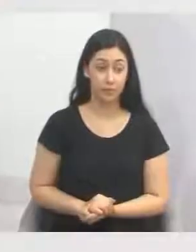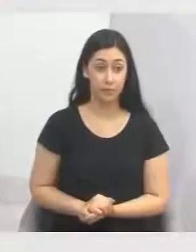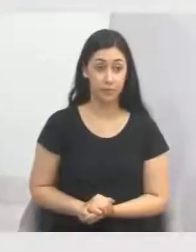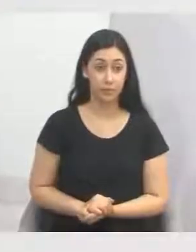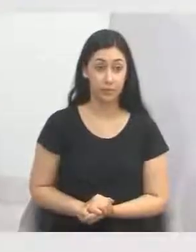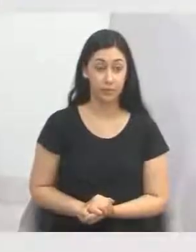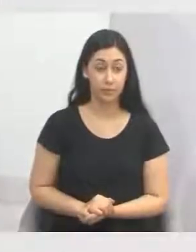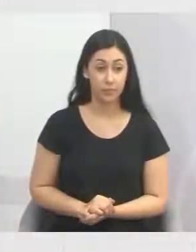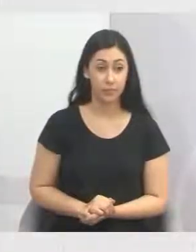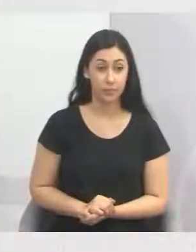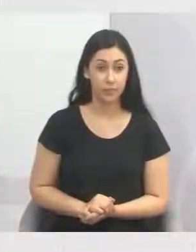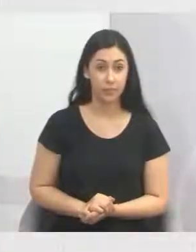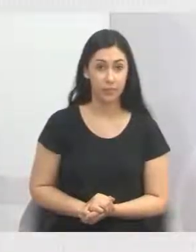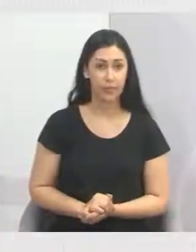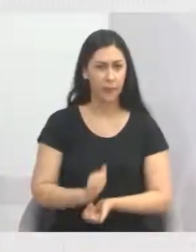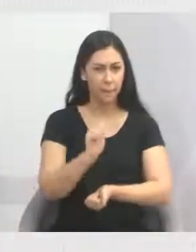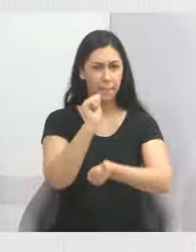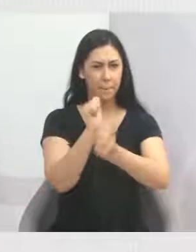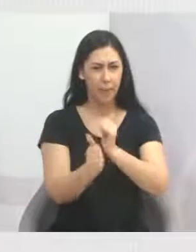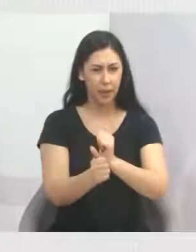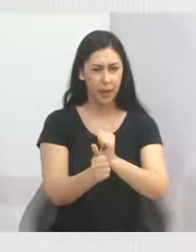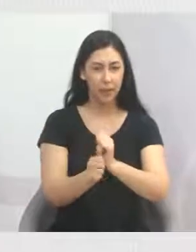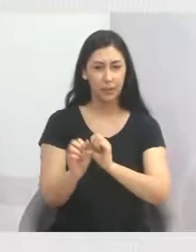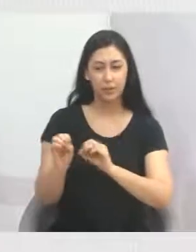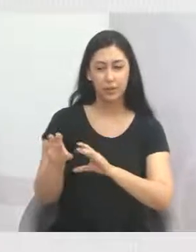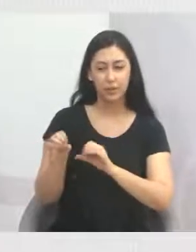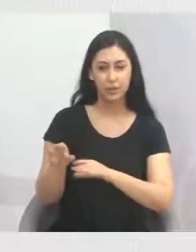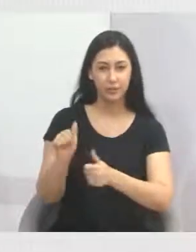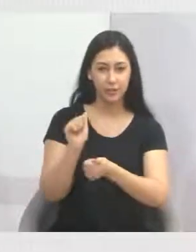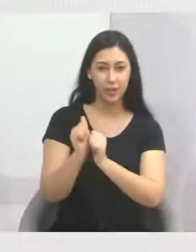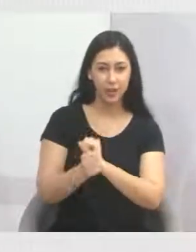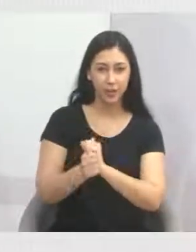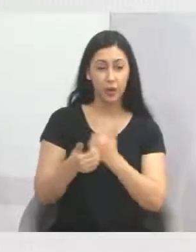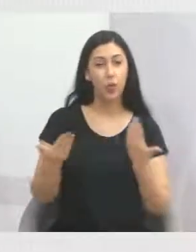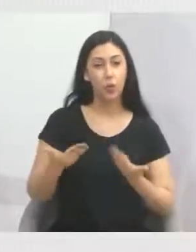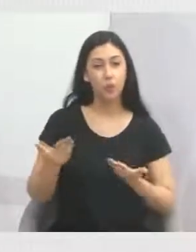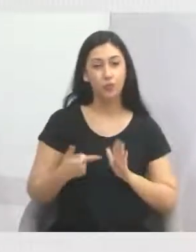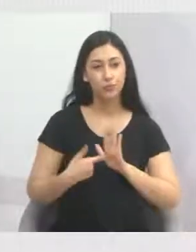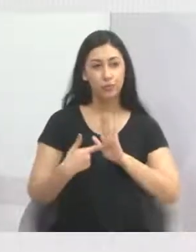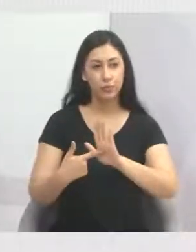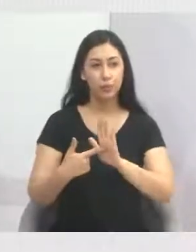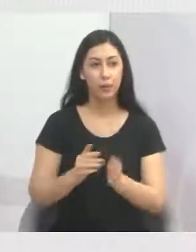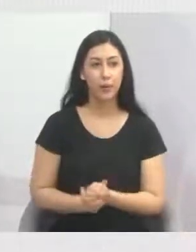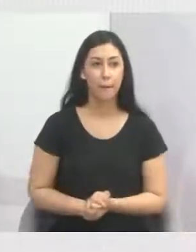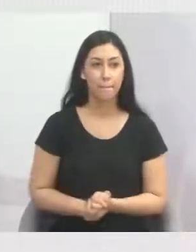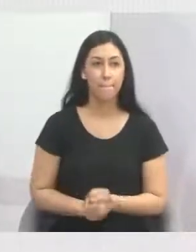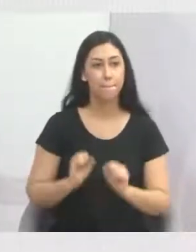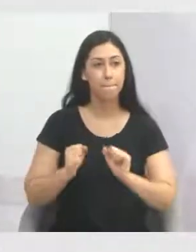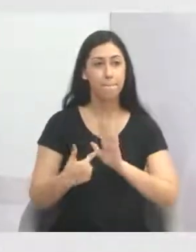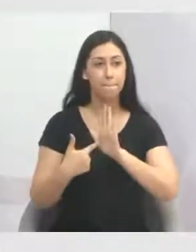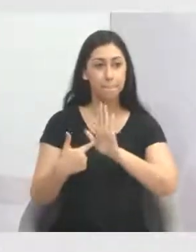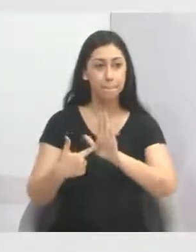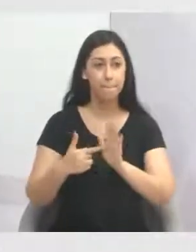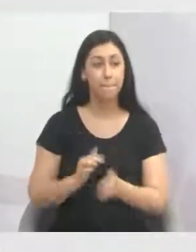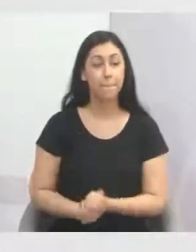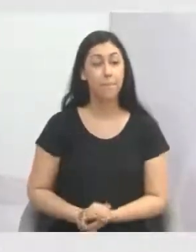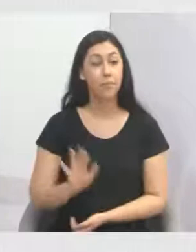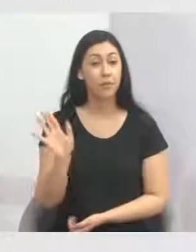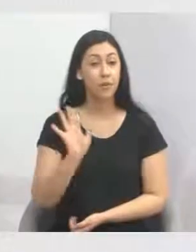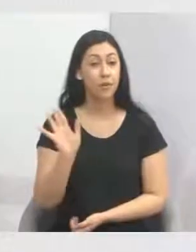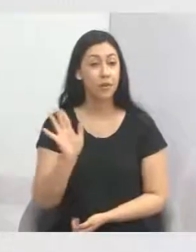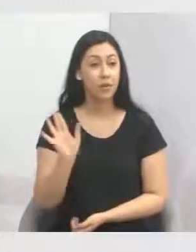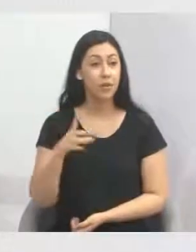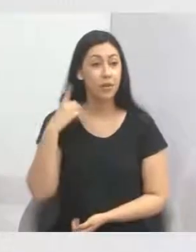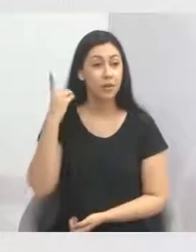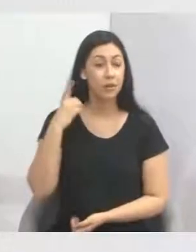ao o atleta, né? O professor, que foi hoje aí na casa aí. Pode soltar o vídeo aí. Olá, deputada